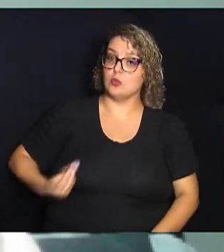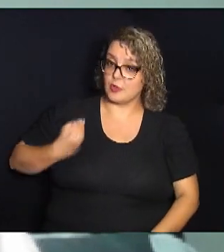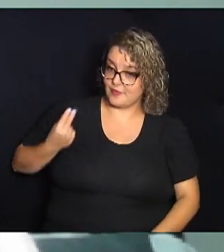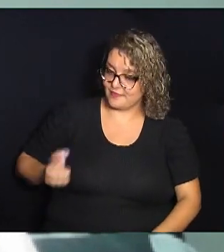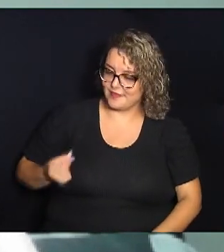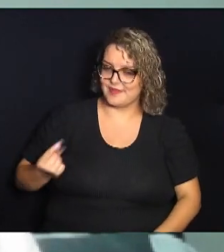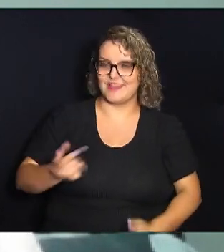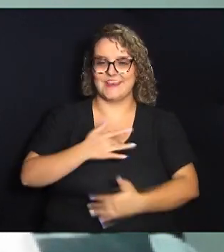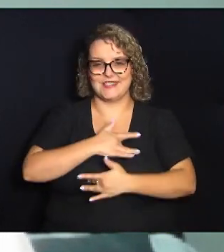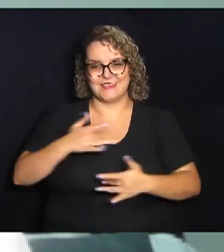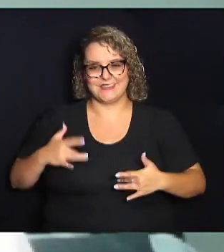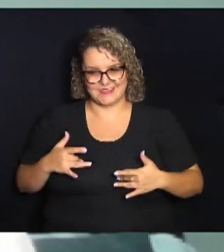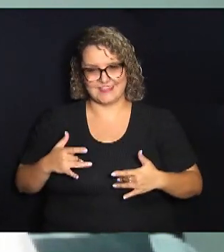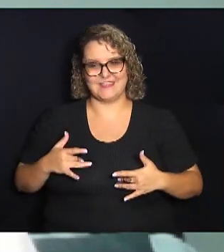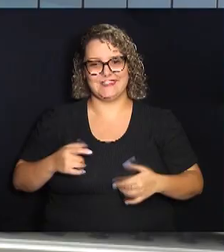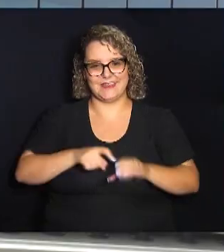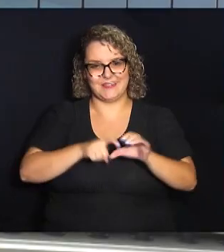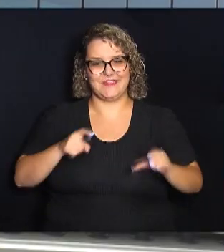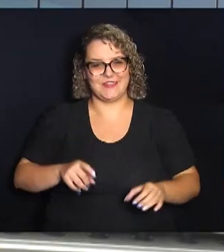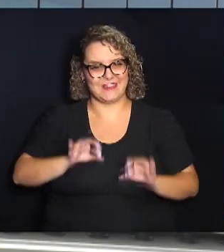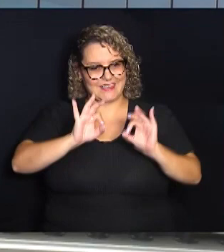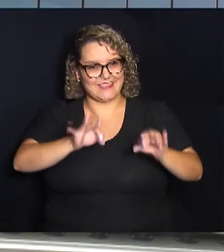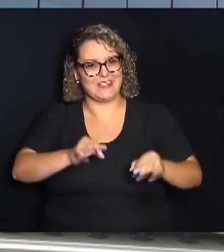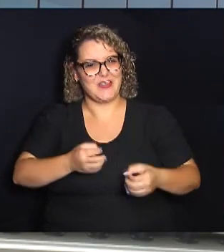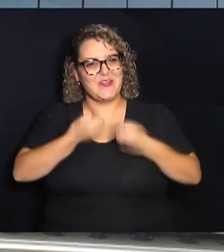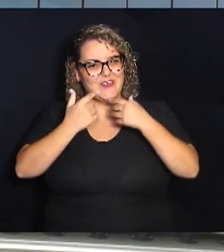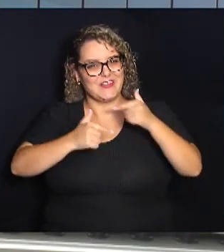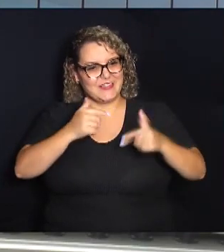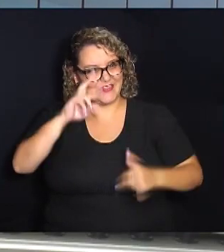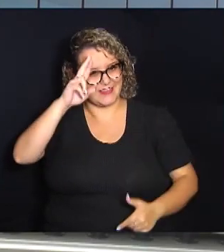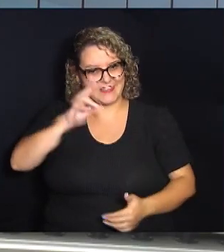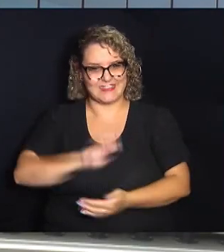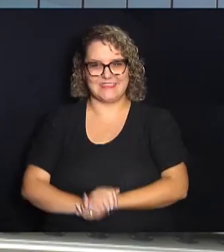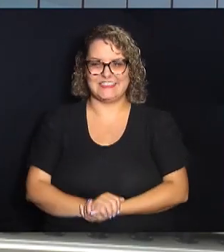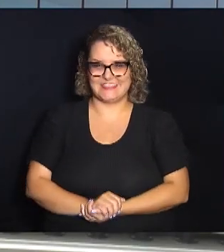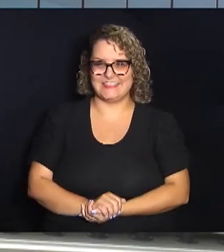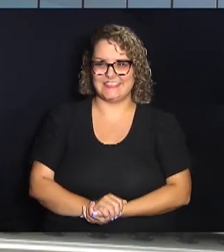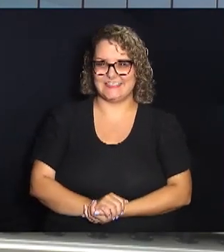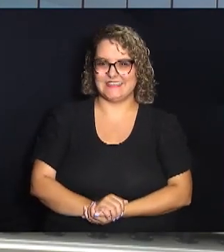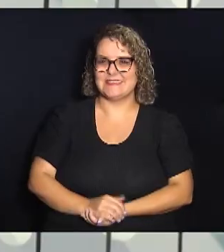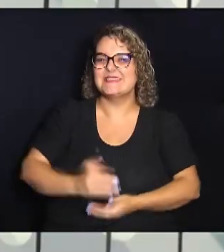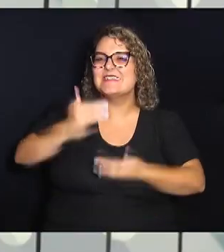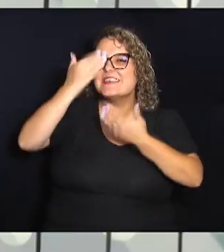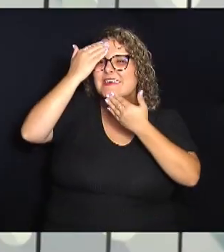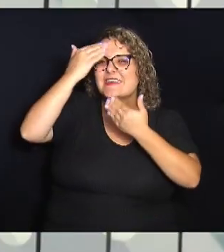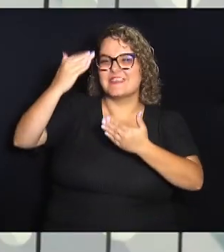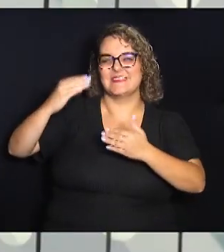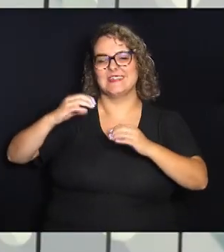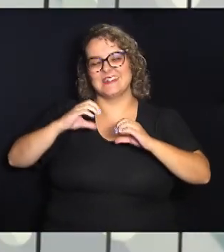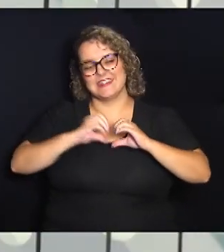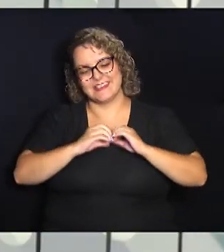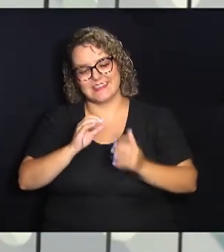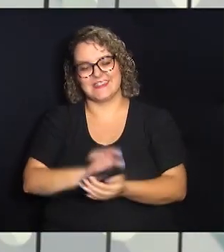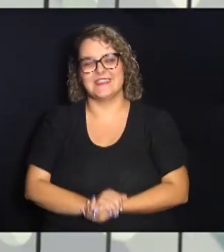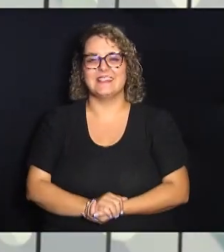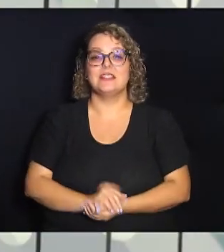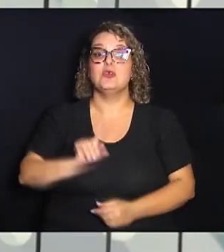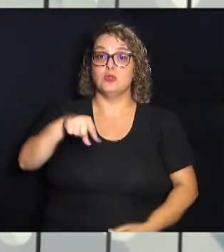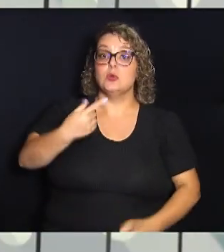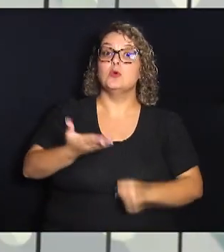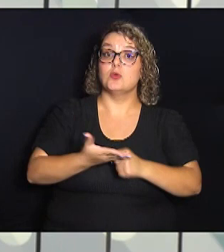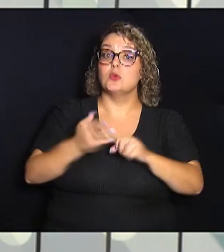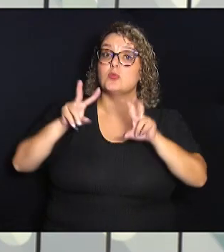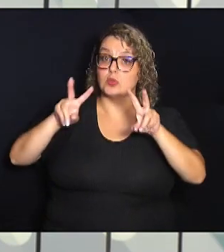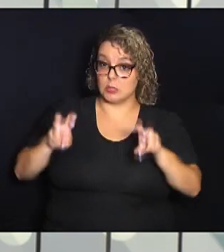principalmente saudável e autônoma. Com certeza. Um bom trabalho aí para o senhor. Obrigado, minha querida. No próximo bloco, o tema